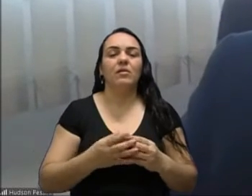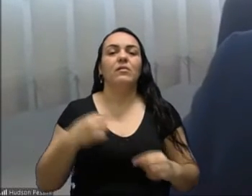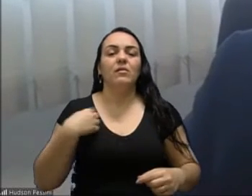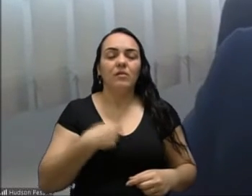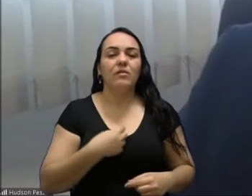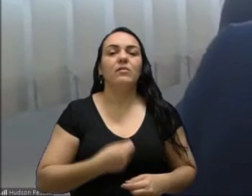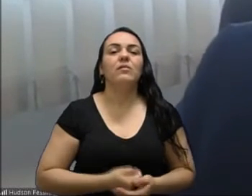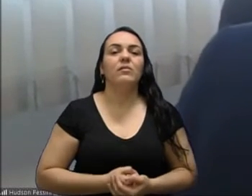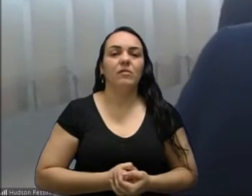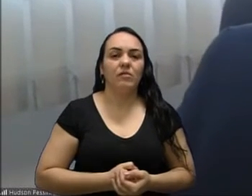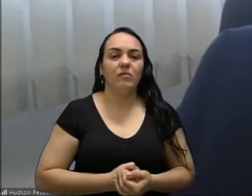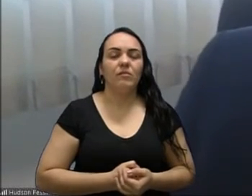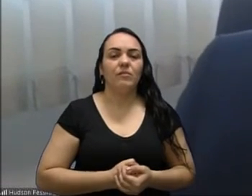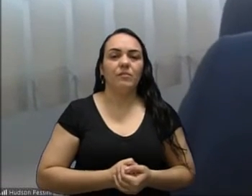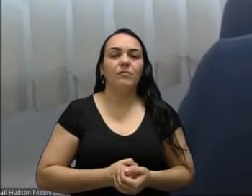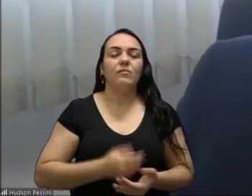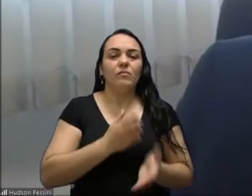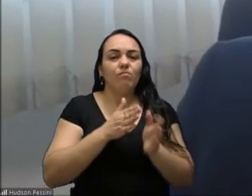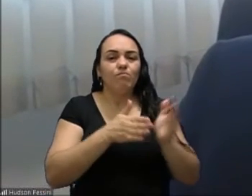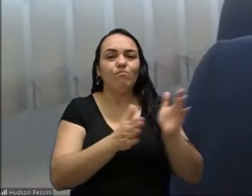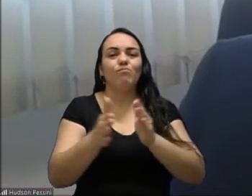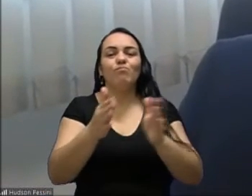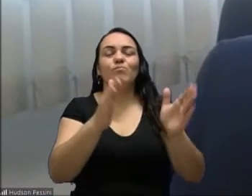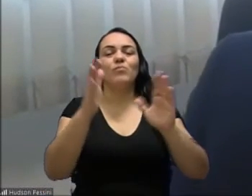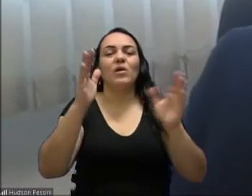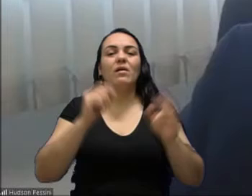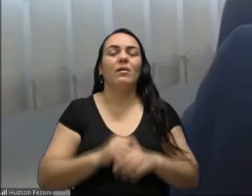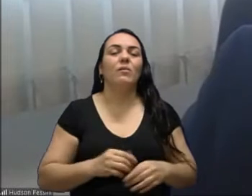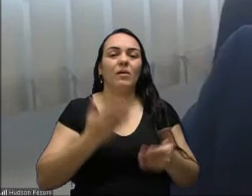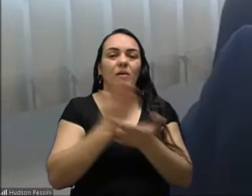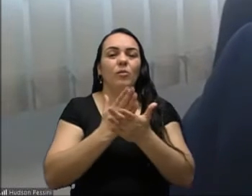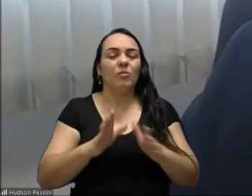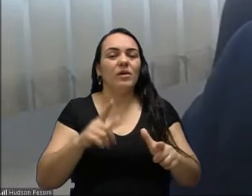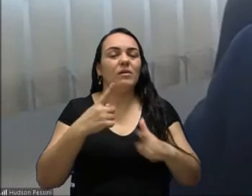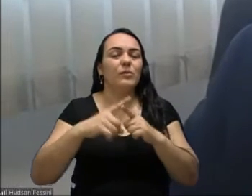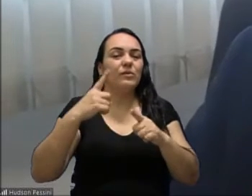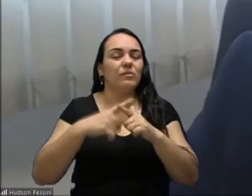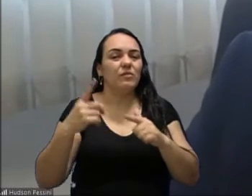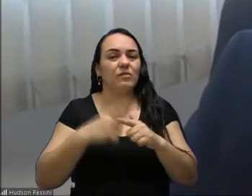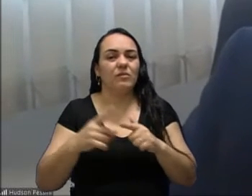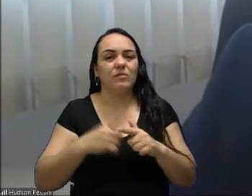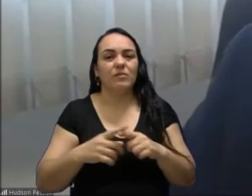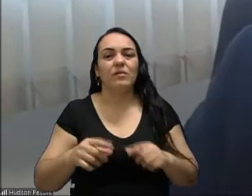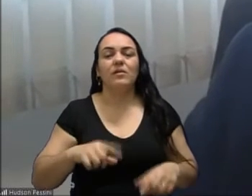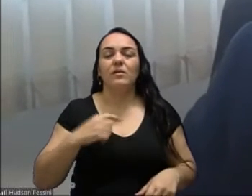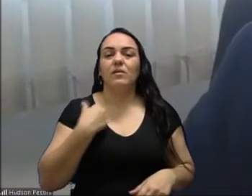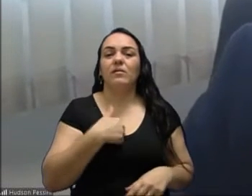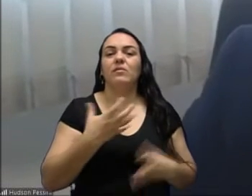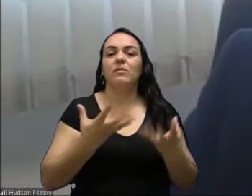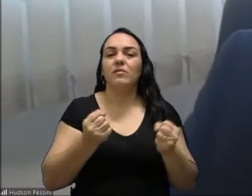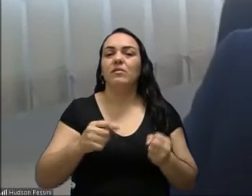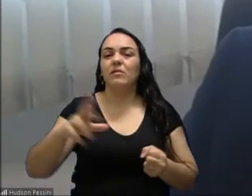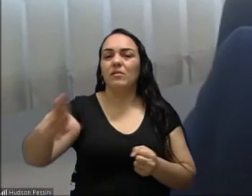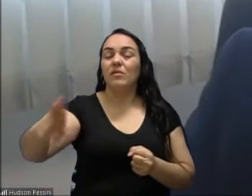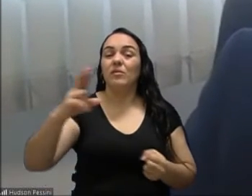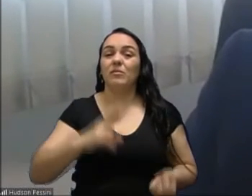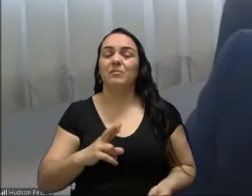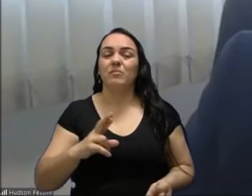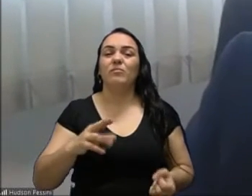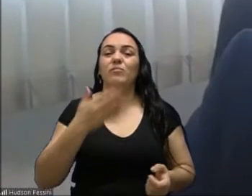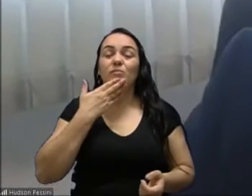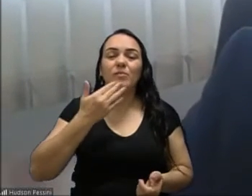um novo caminho para a câmara caso a gente tenha aí um resultado mais positivo